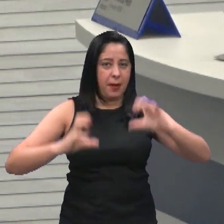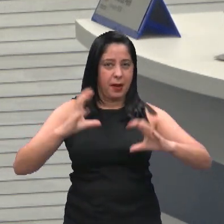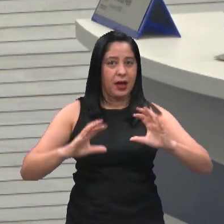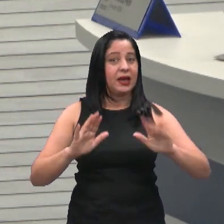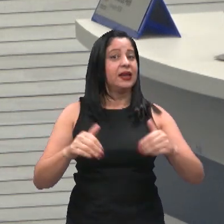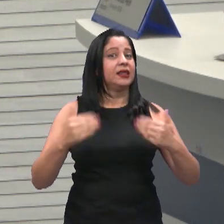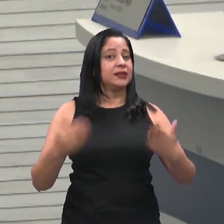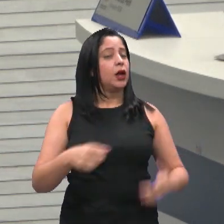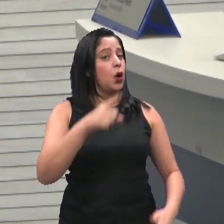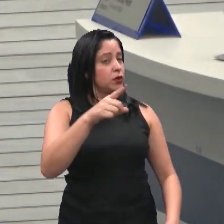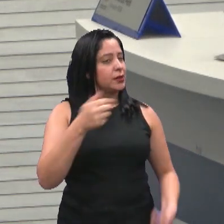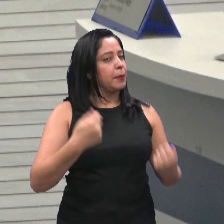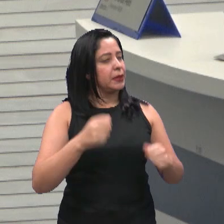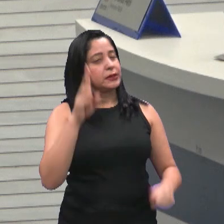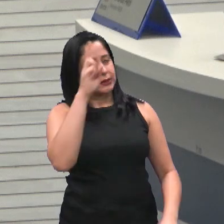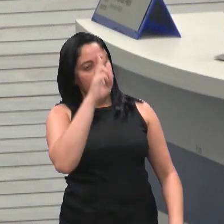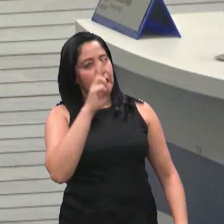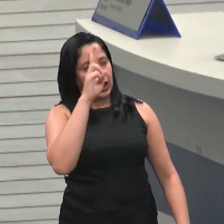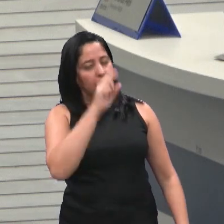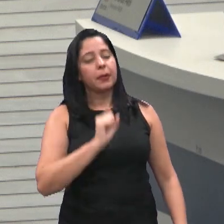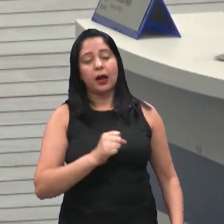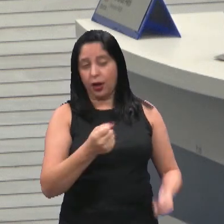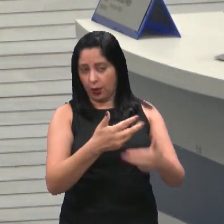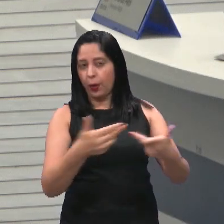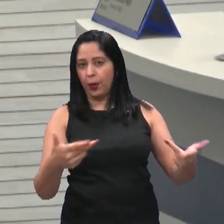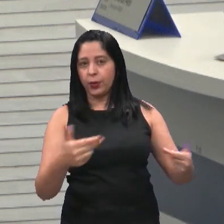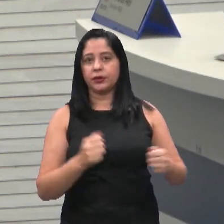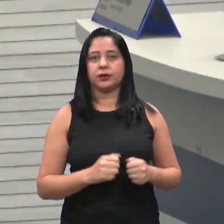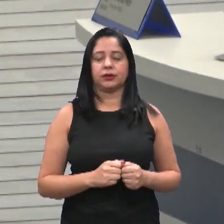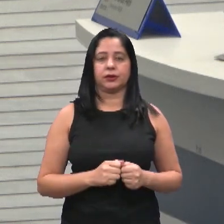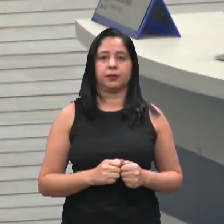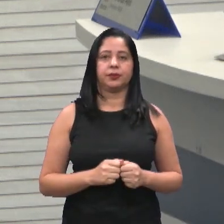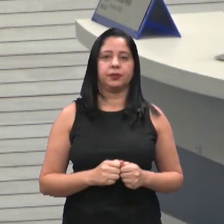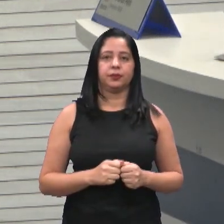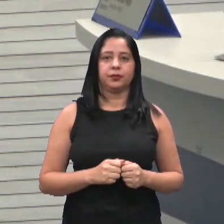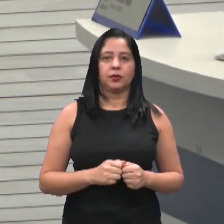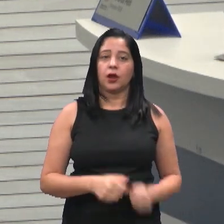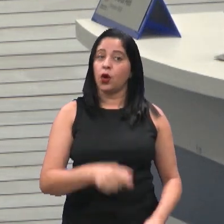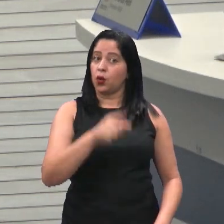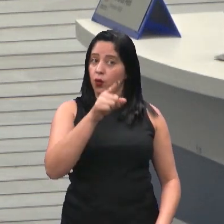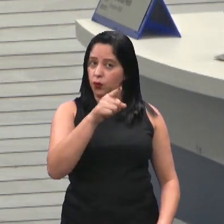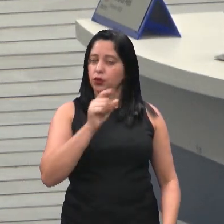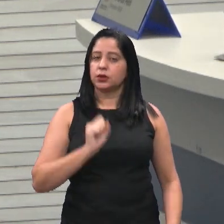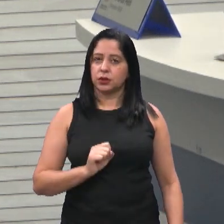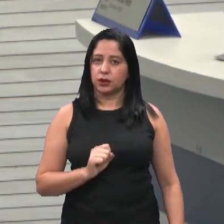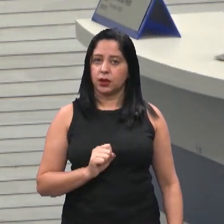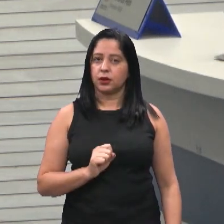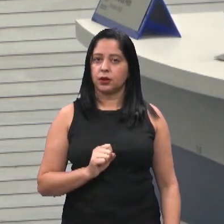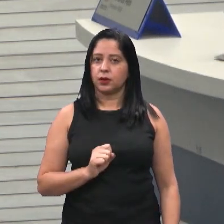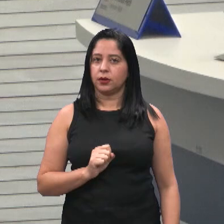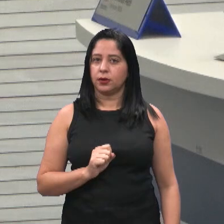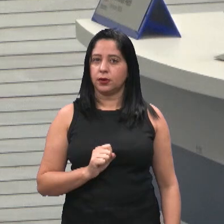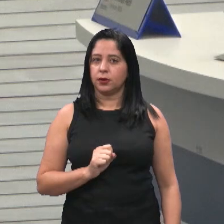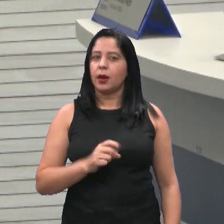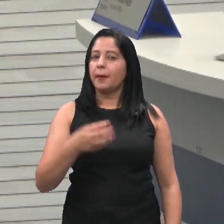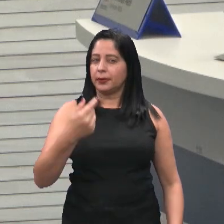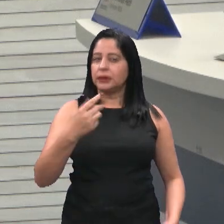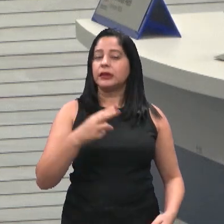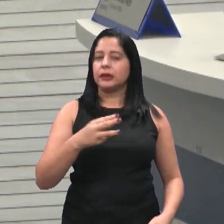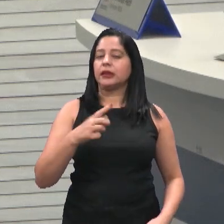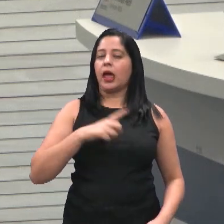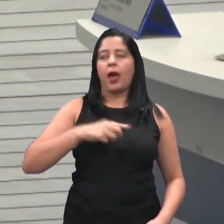Excelência lembrar dessas coisas também, quando vai falar. Então, primeira coisa é isso. Vossa Excelência tem bastante de ter a memória boa, que eu sei